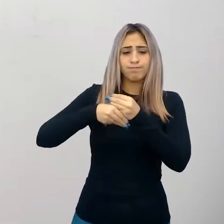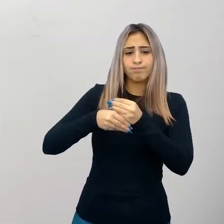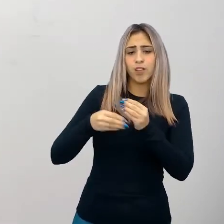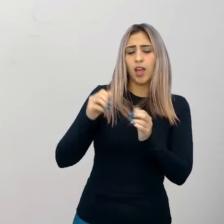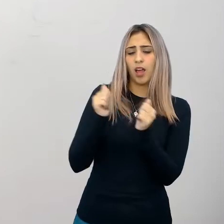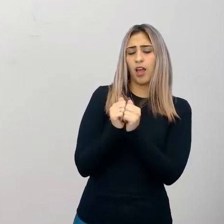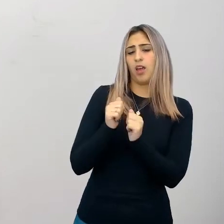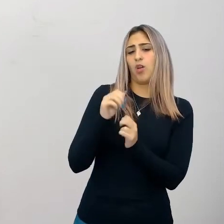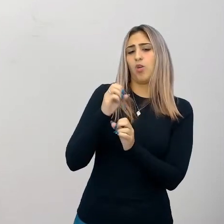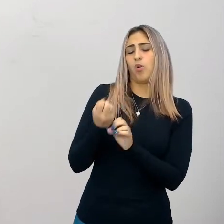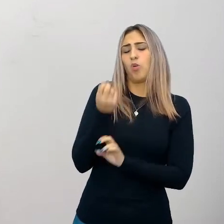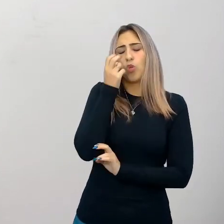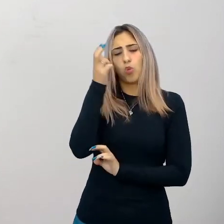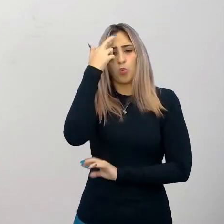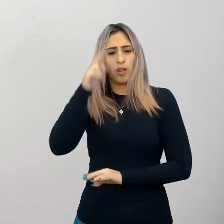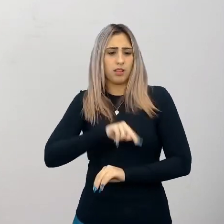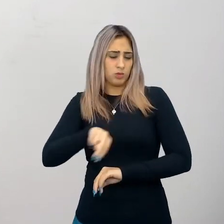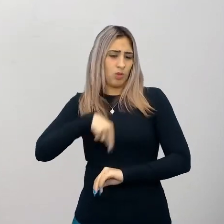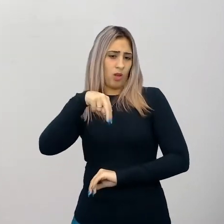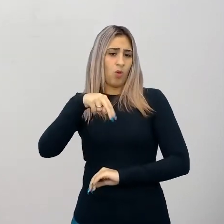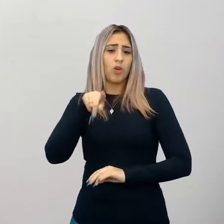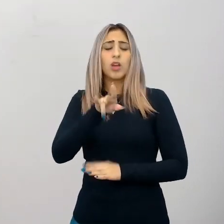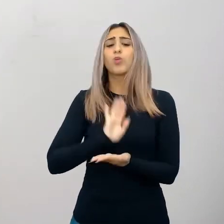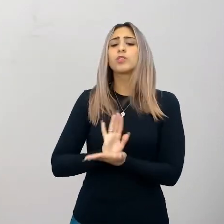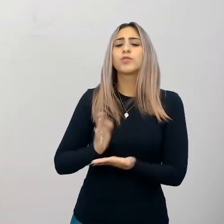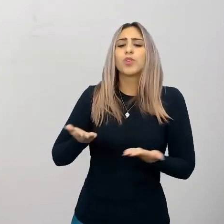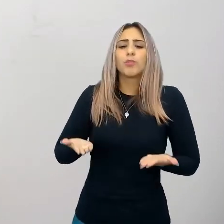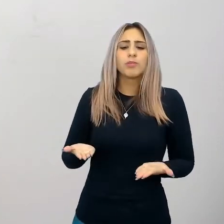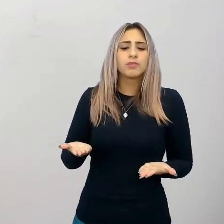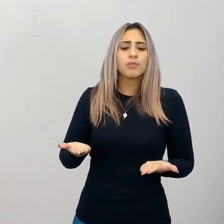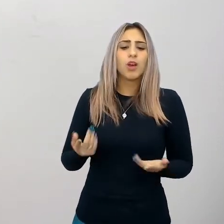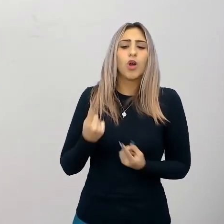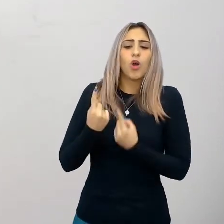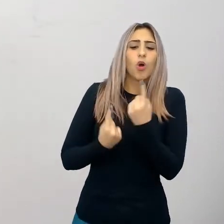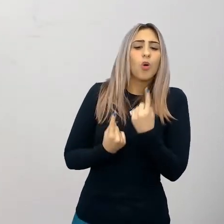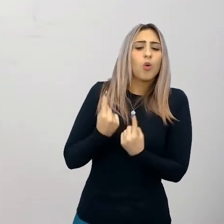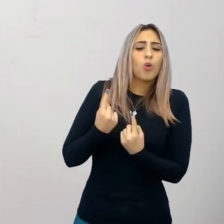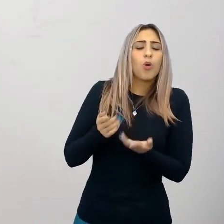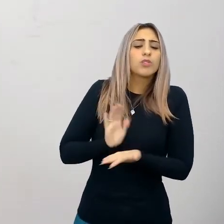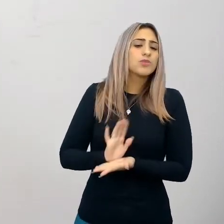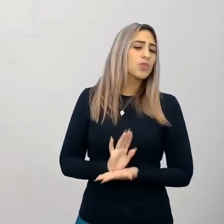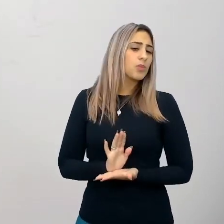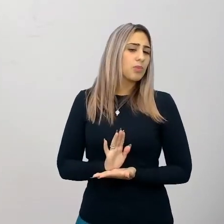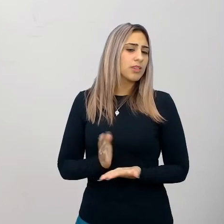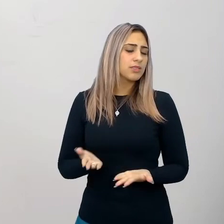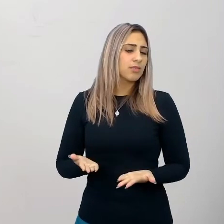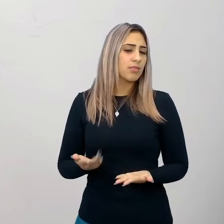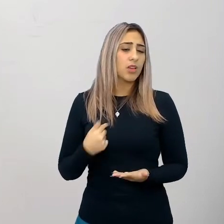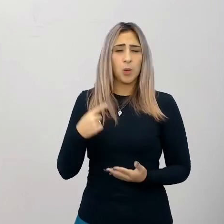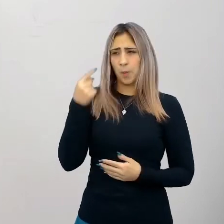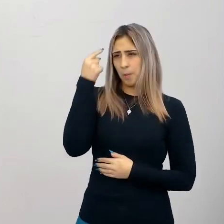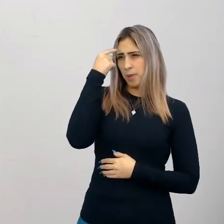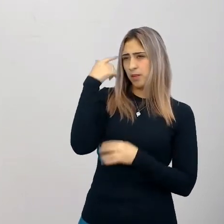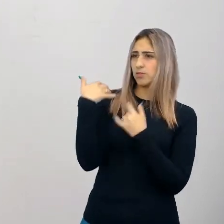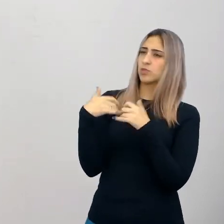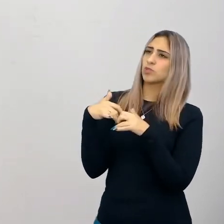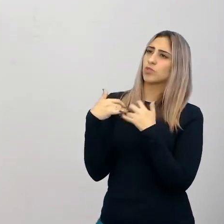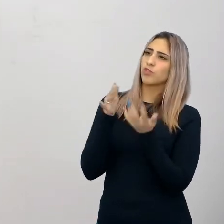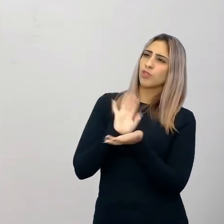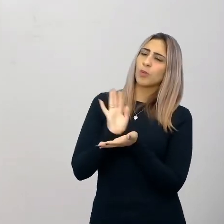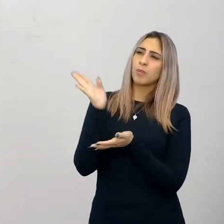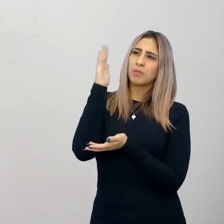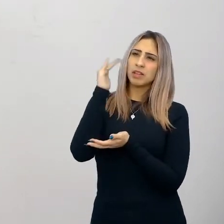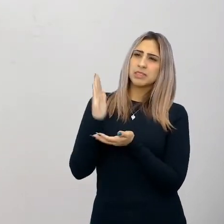cultura nacional. E os filmes? Quais filmes? Porque, assim, quando eu penso em filme brasileiro,